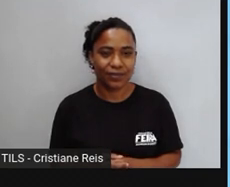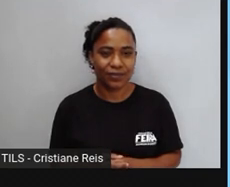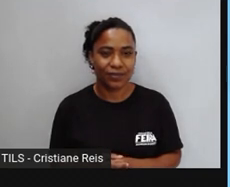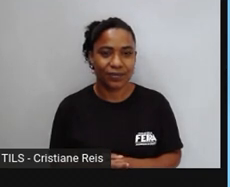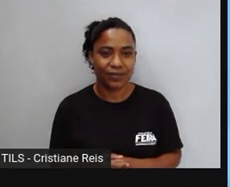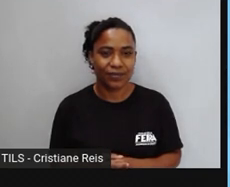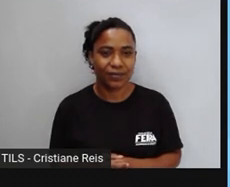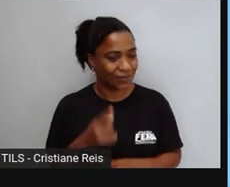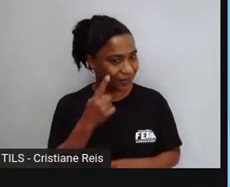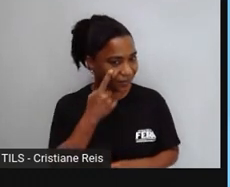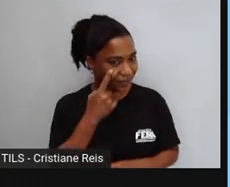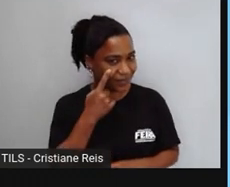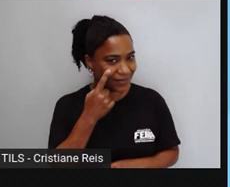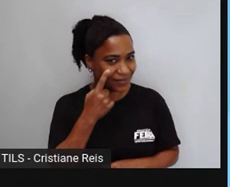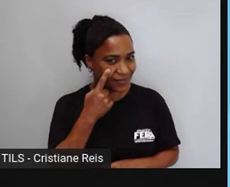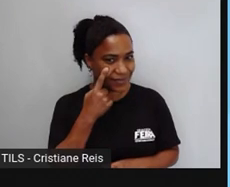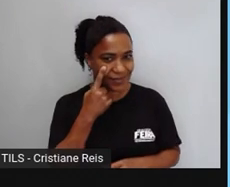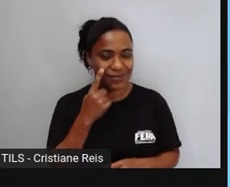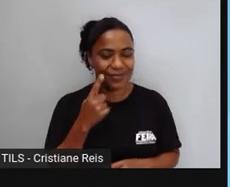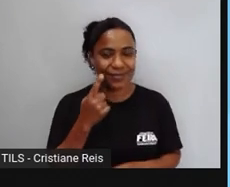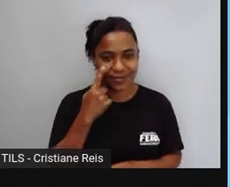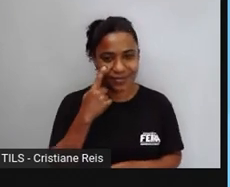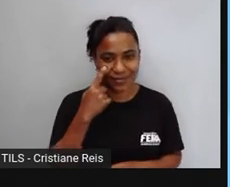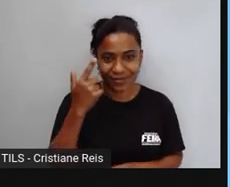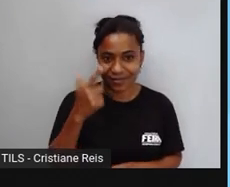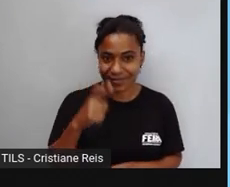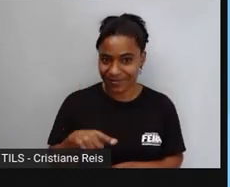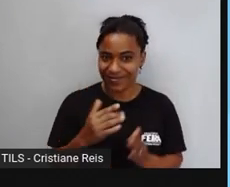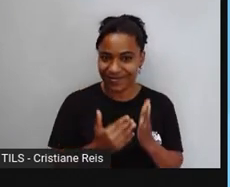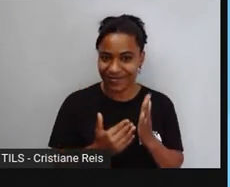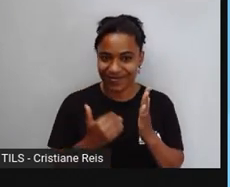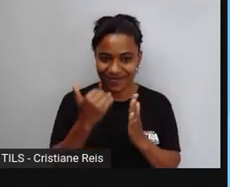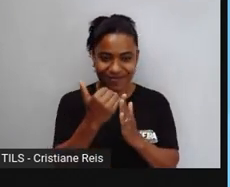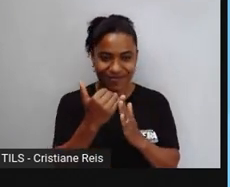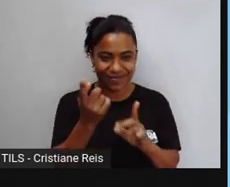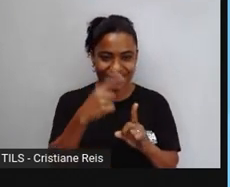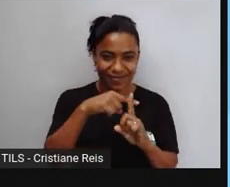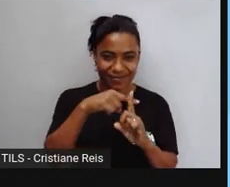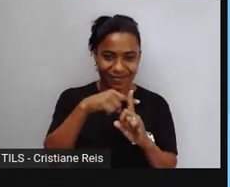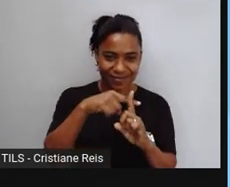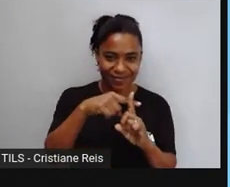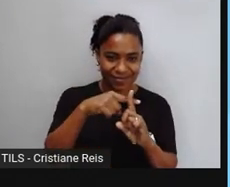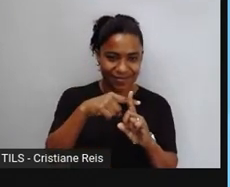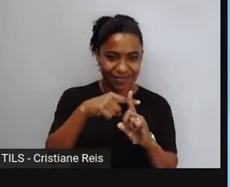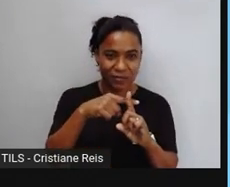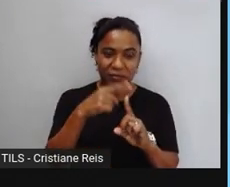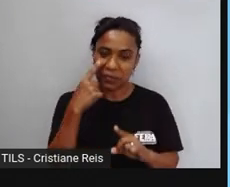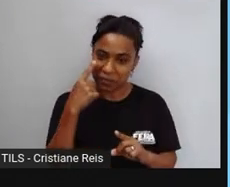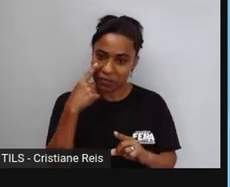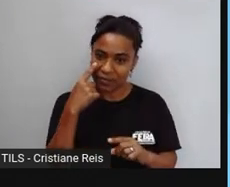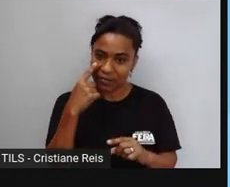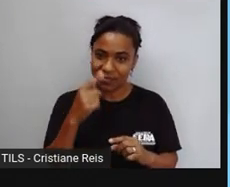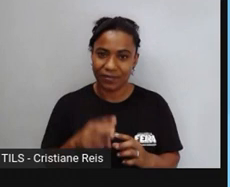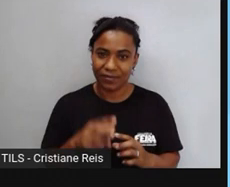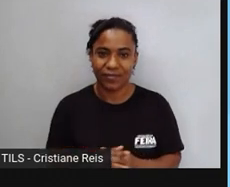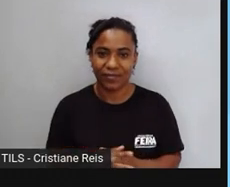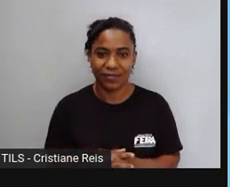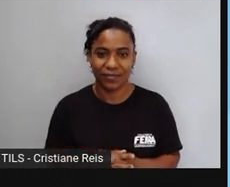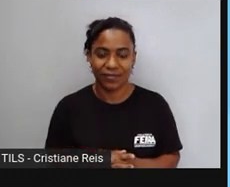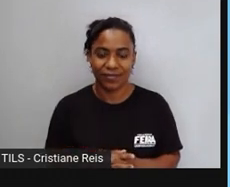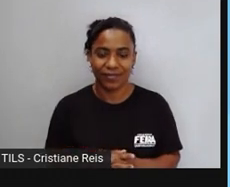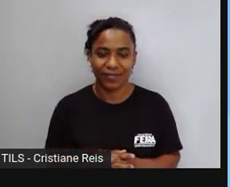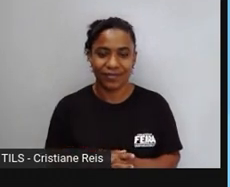Next one, próximo, olha aí, bonus round. Vamos tentar novamente 200 pontos. 200